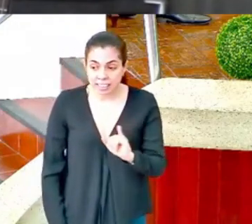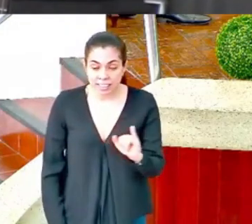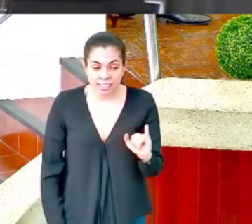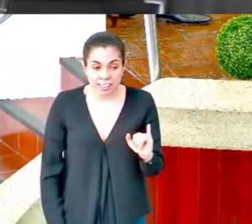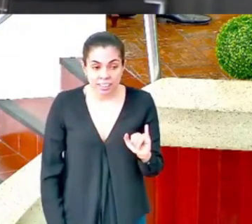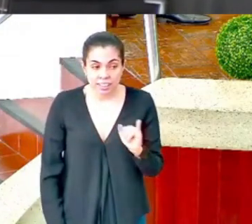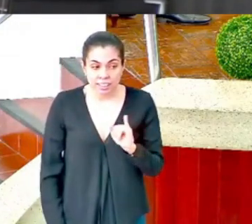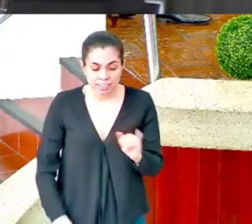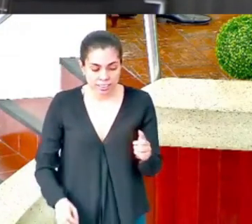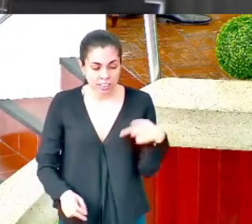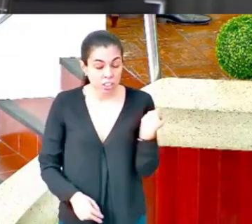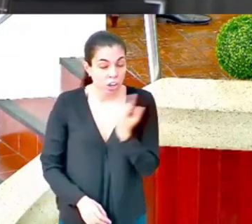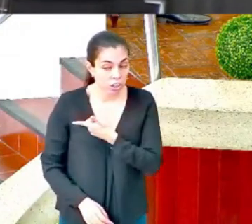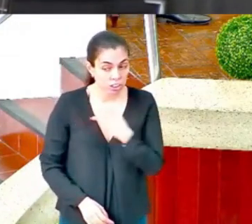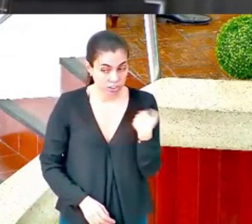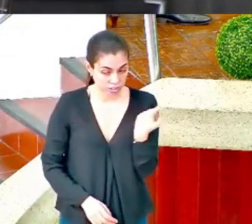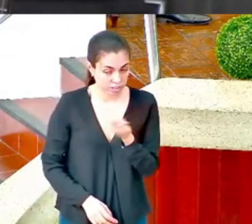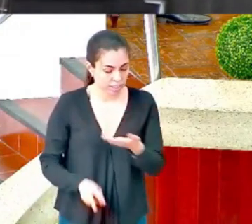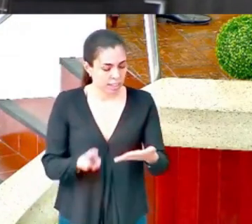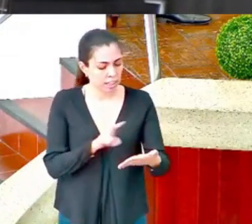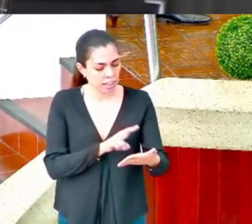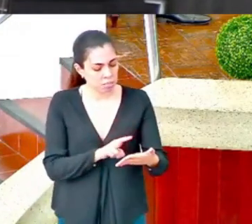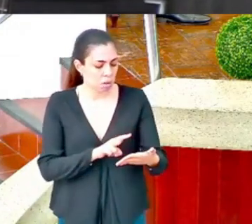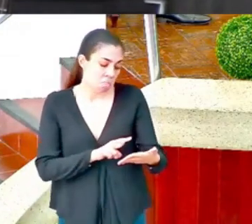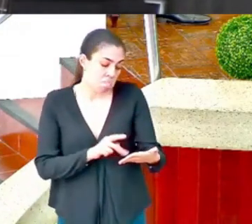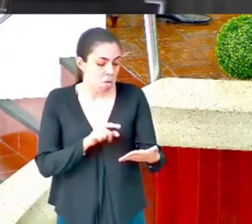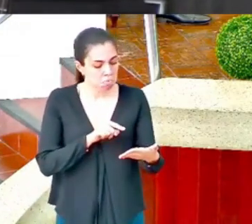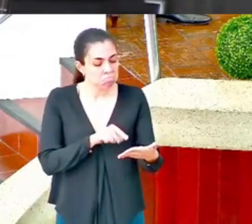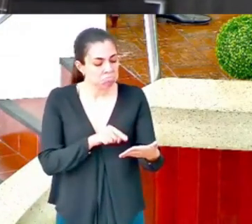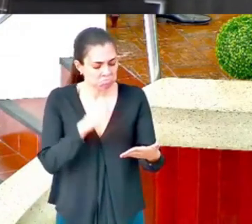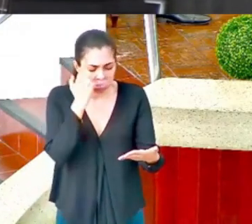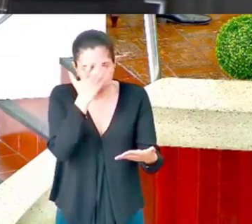Ele, nada mais pode ser feito por mim e por você.